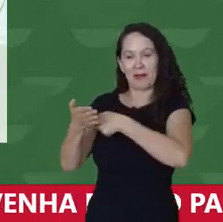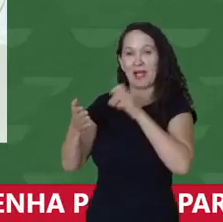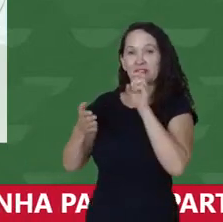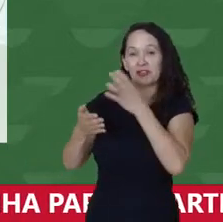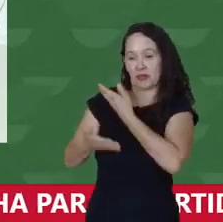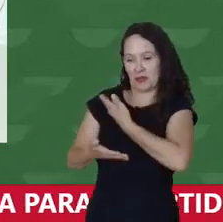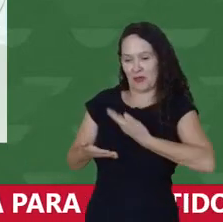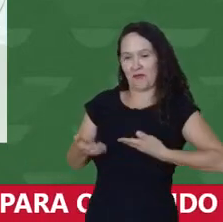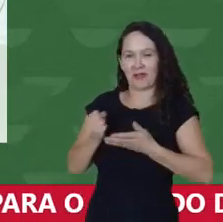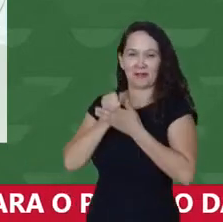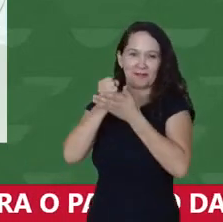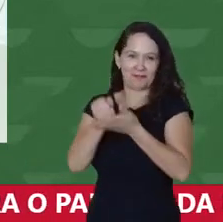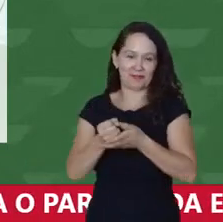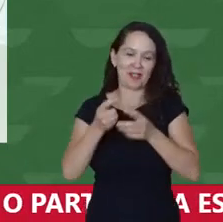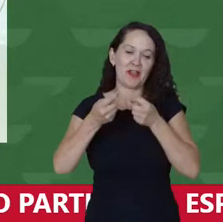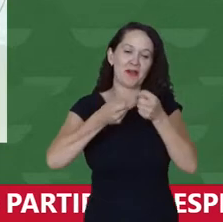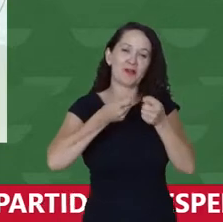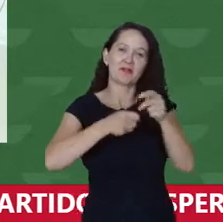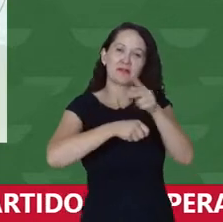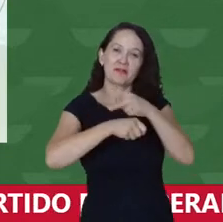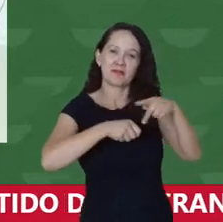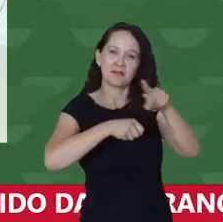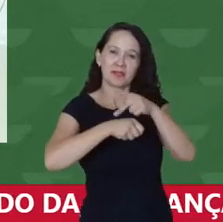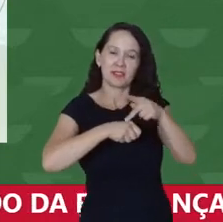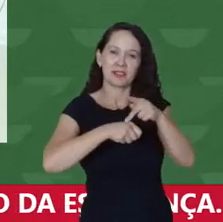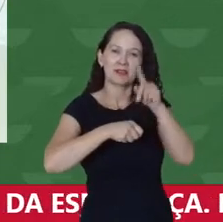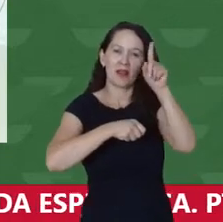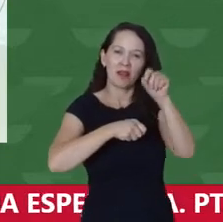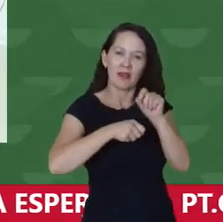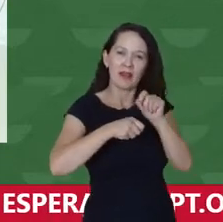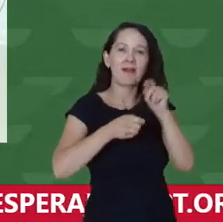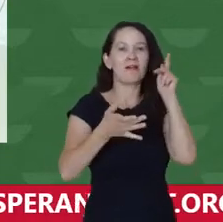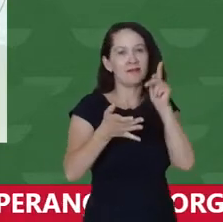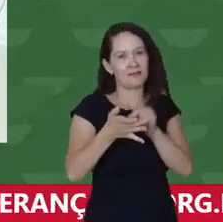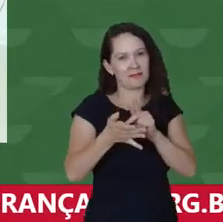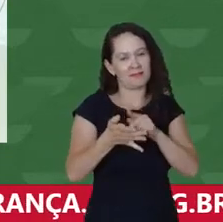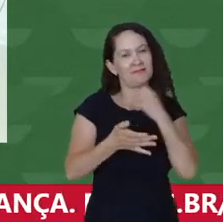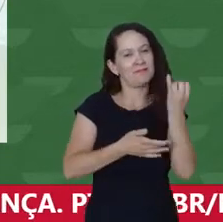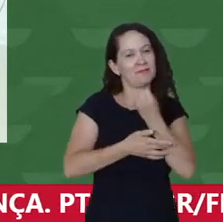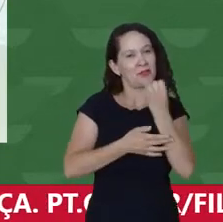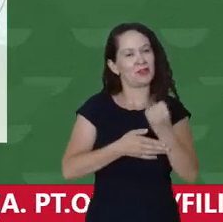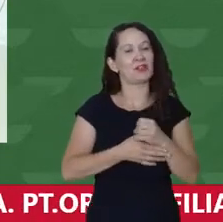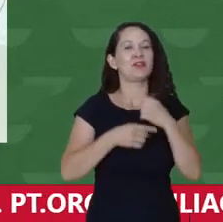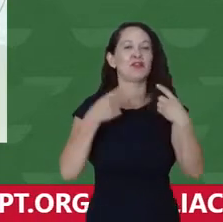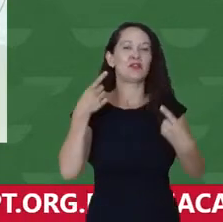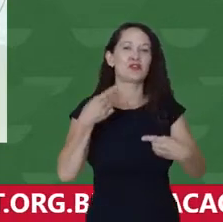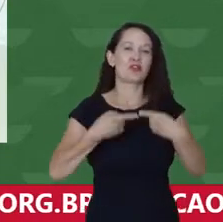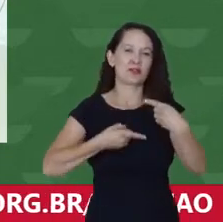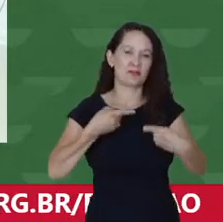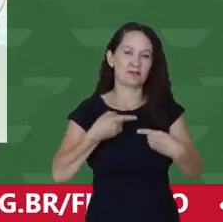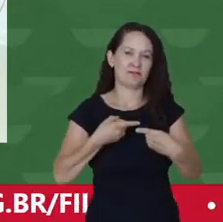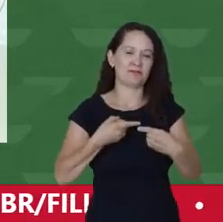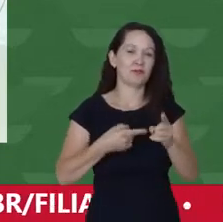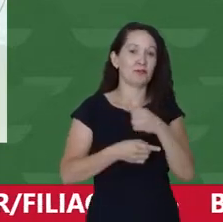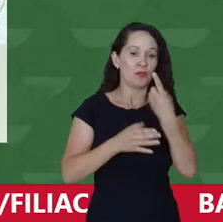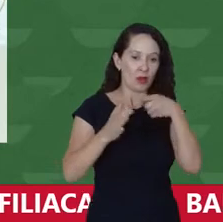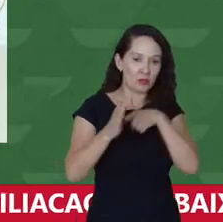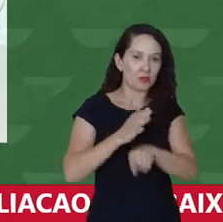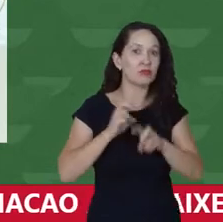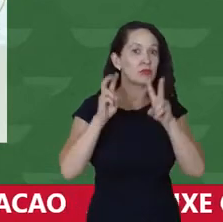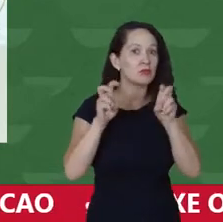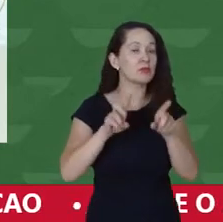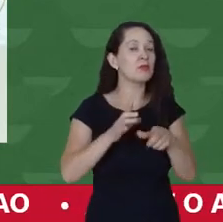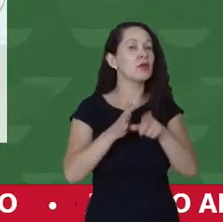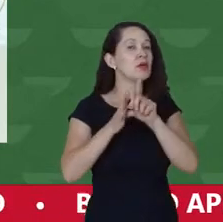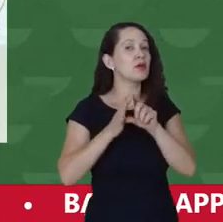conteúdos nacionais, a economia do país. Esse é o verdadeiro debate. E eu quero que nessa segunda rodada nós vamos aprofundar esse tema, sem antes